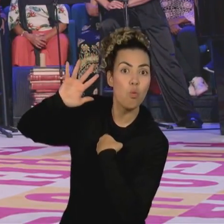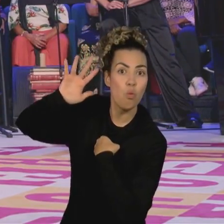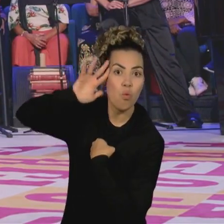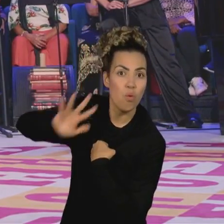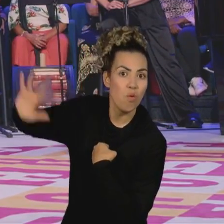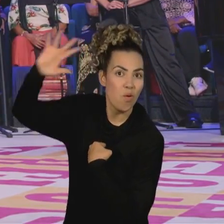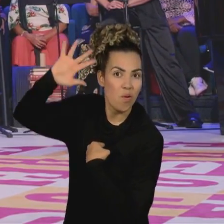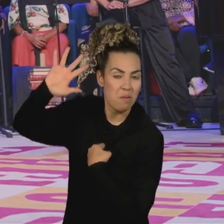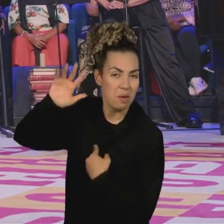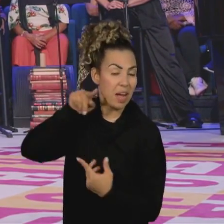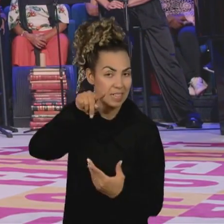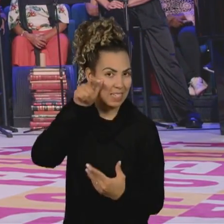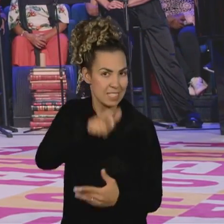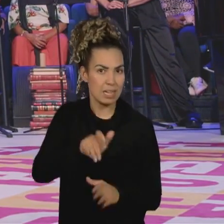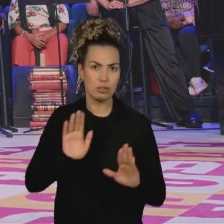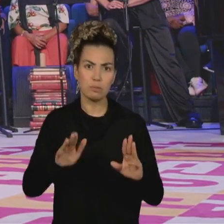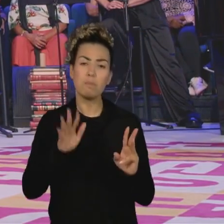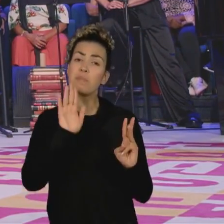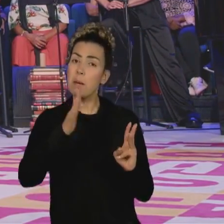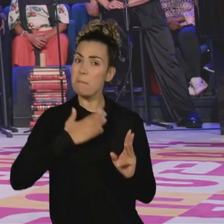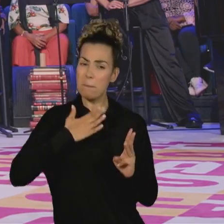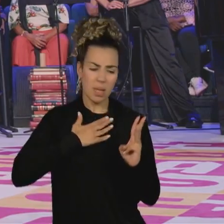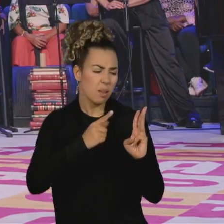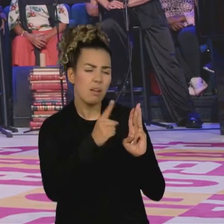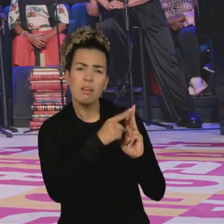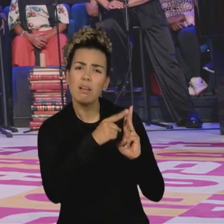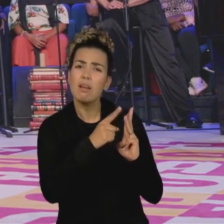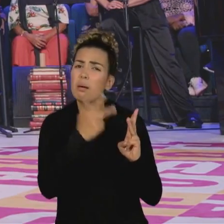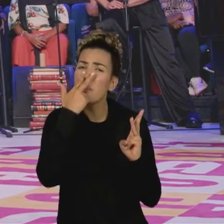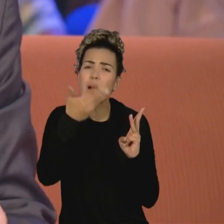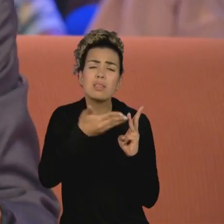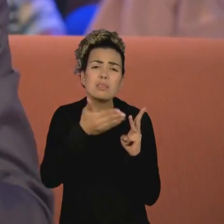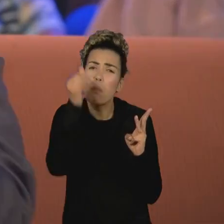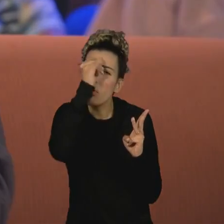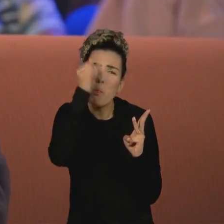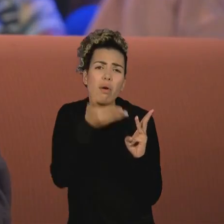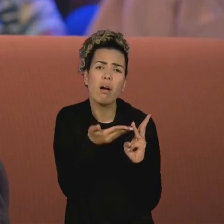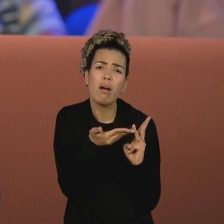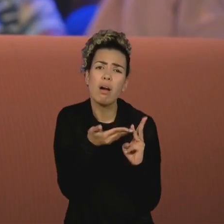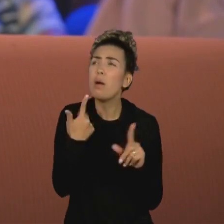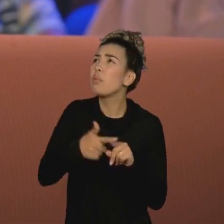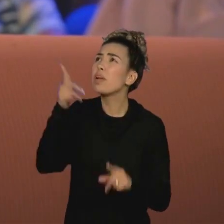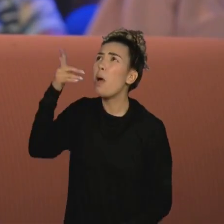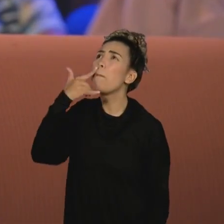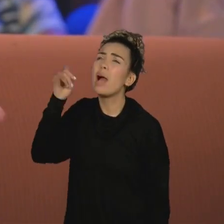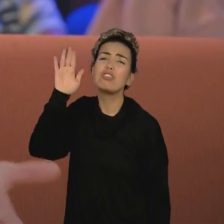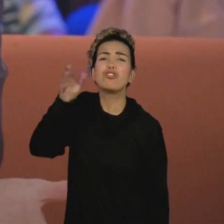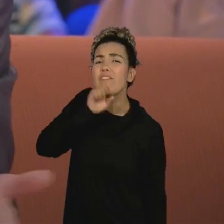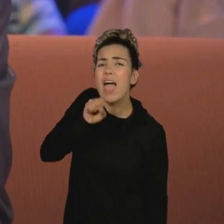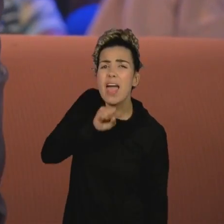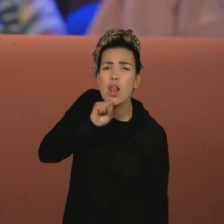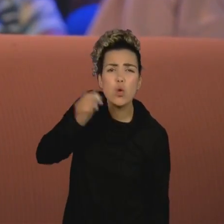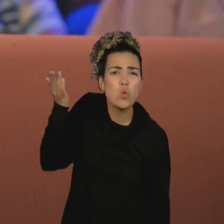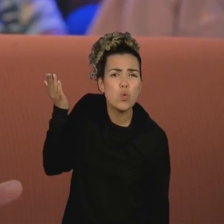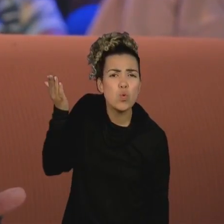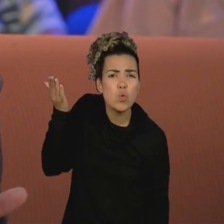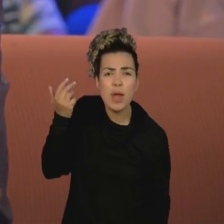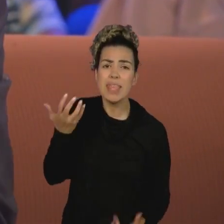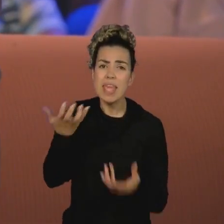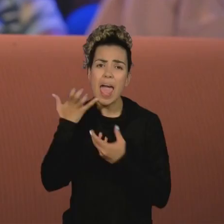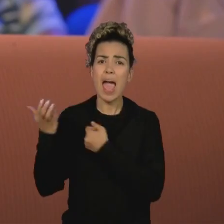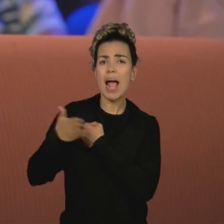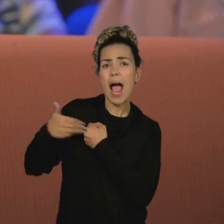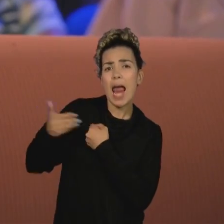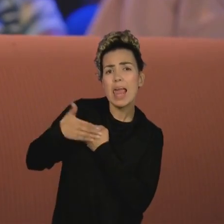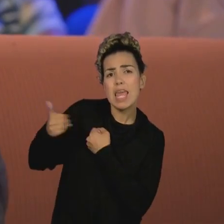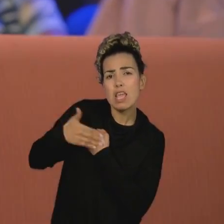A primeira é o seguinte: a Cordélia bobeou. Porque, poxa, o pai era um velhinho, que estava querendo carinho. Né? Por que você não faz um carinho no teu pai? Qual o problema, né?